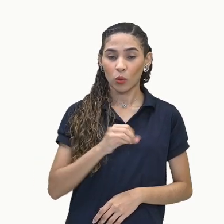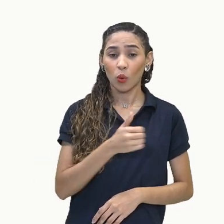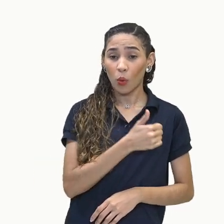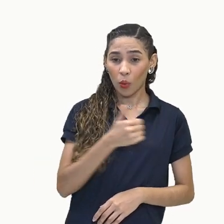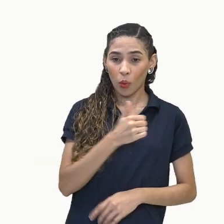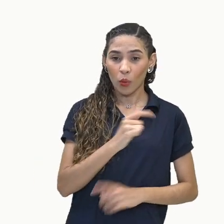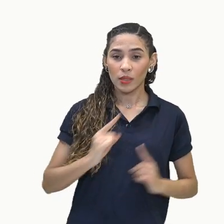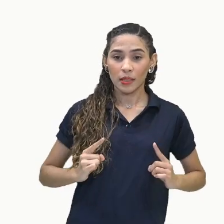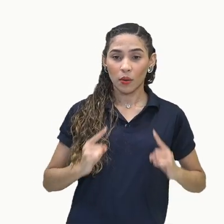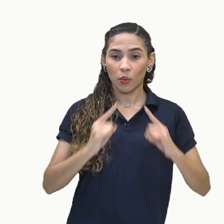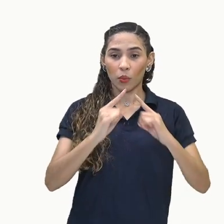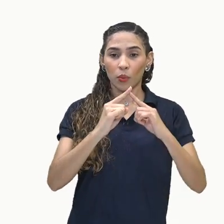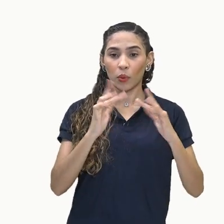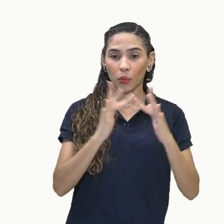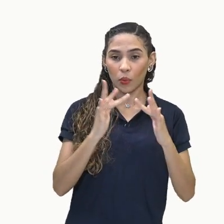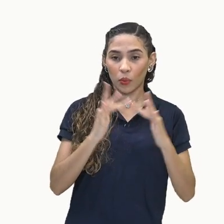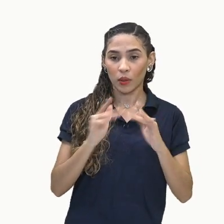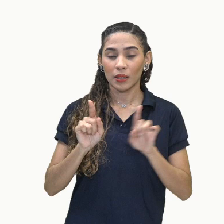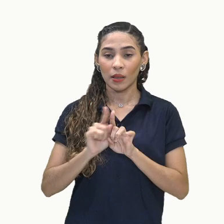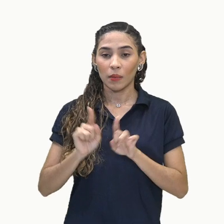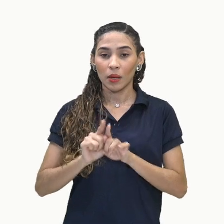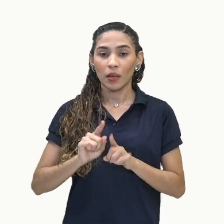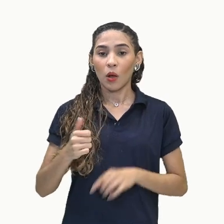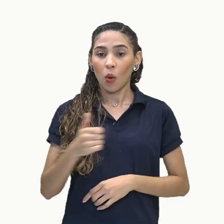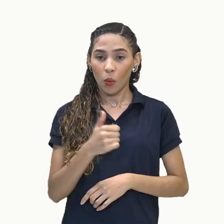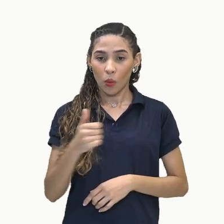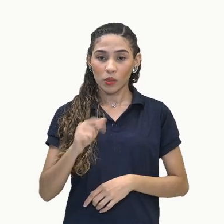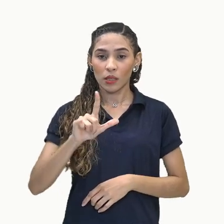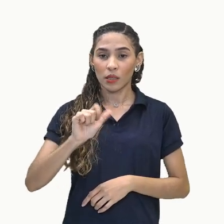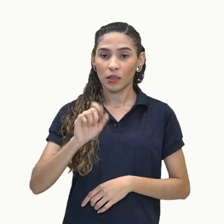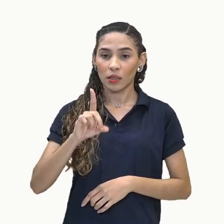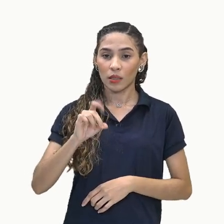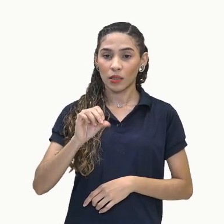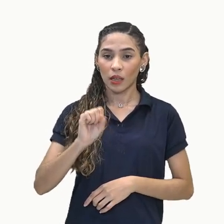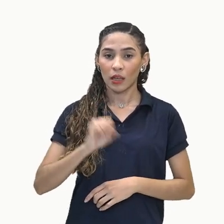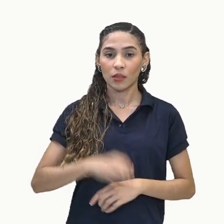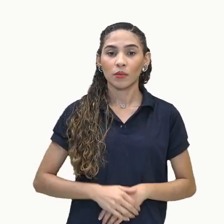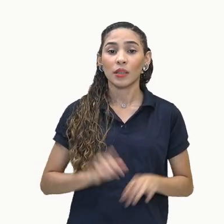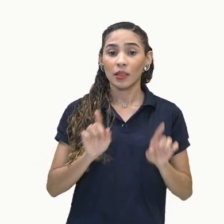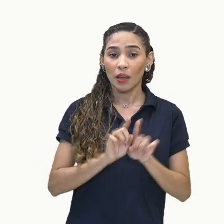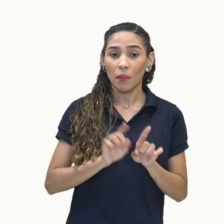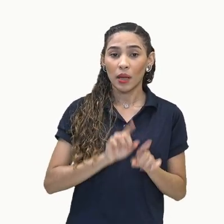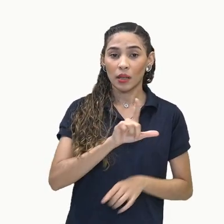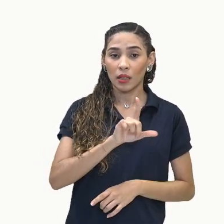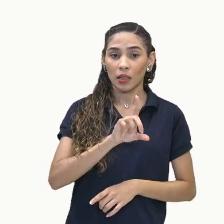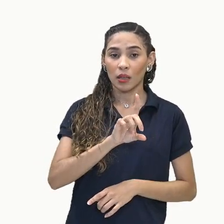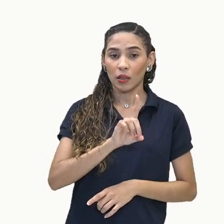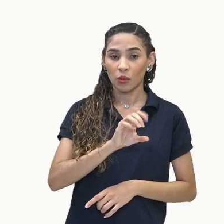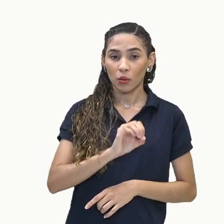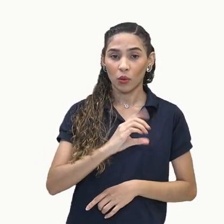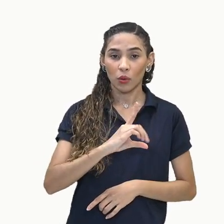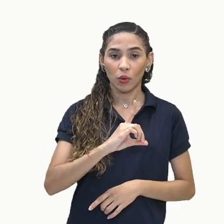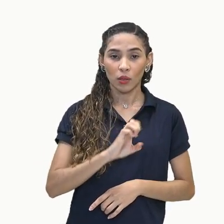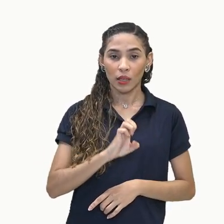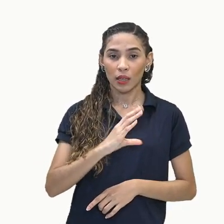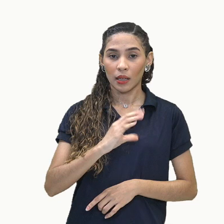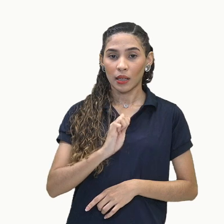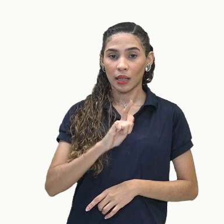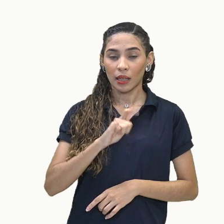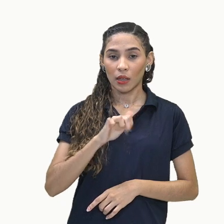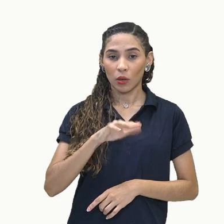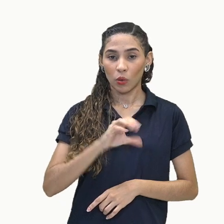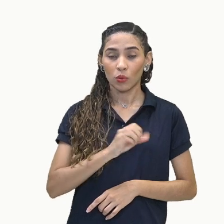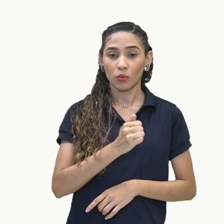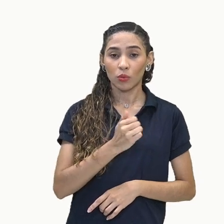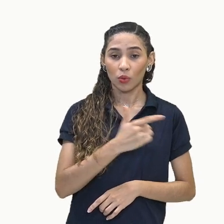vértices e 11 lados. Temos dodecágono, que são 12 vértices